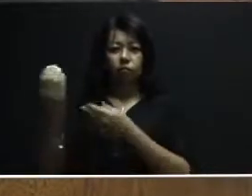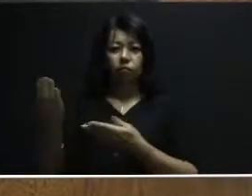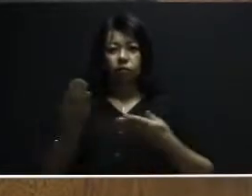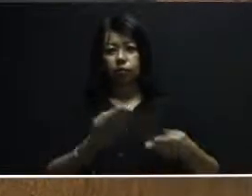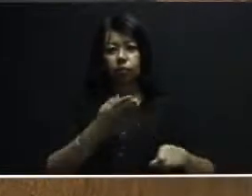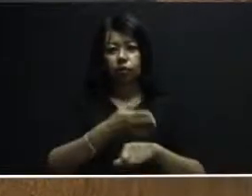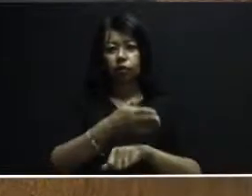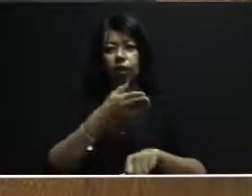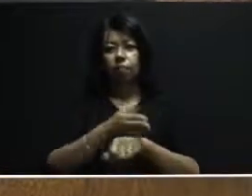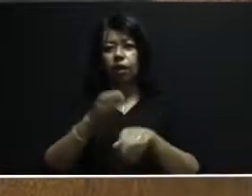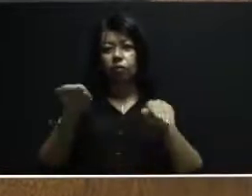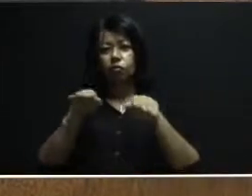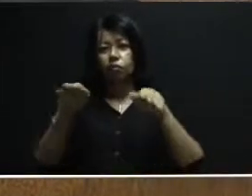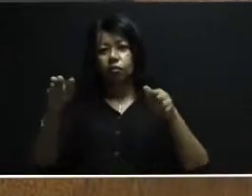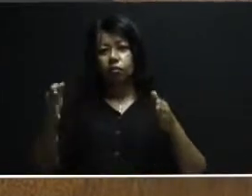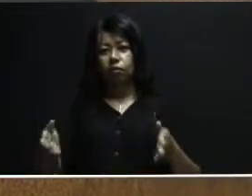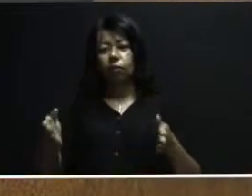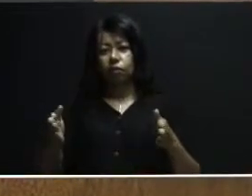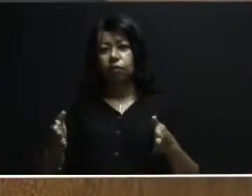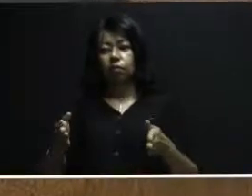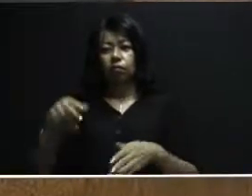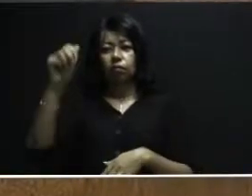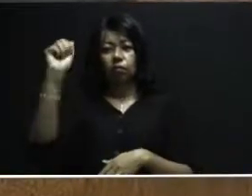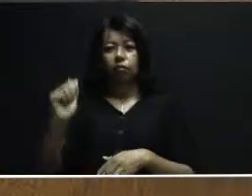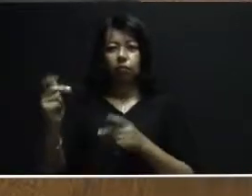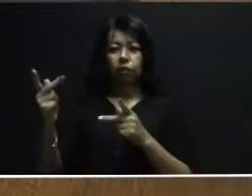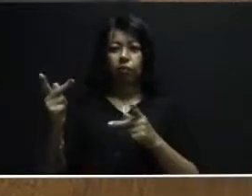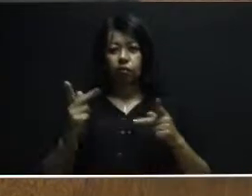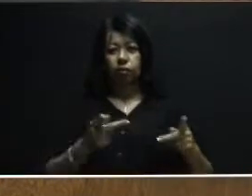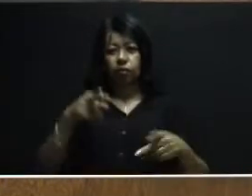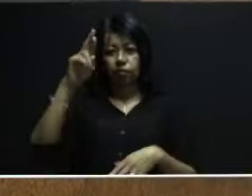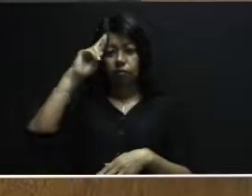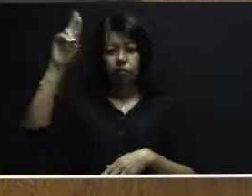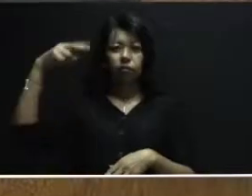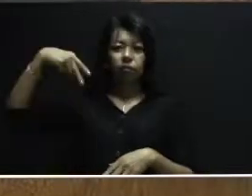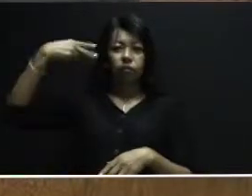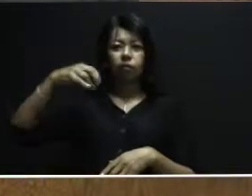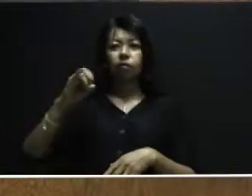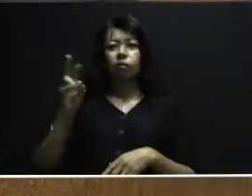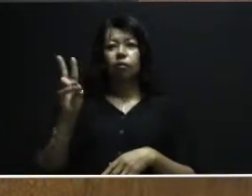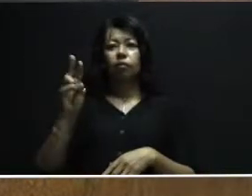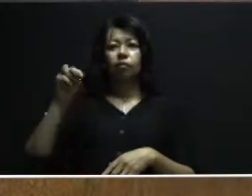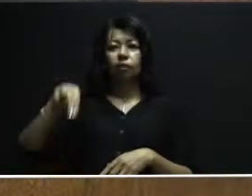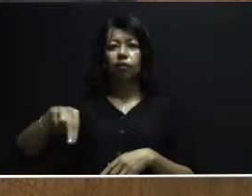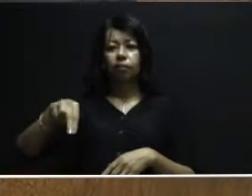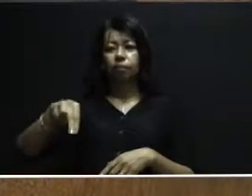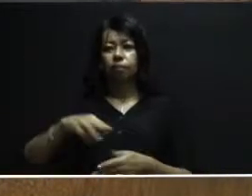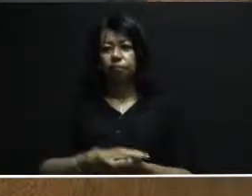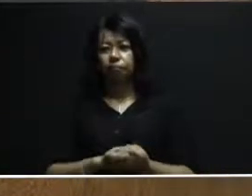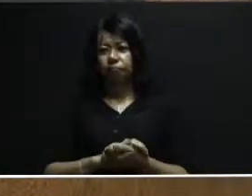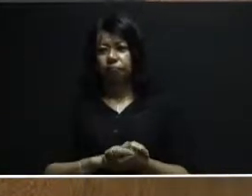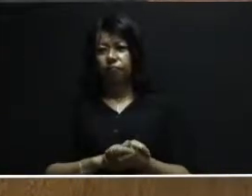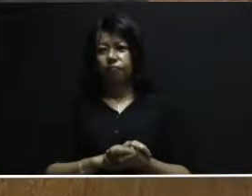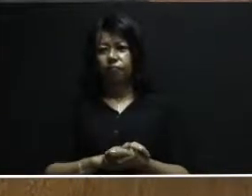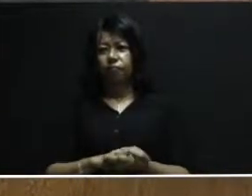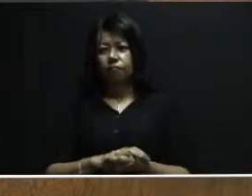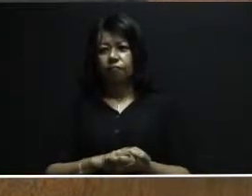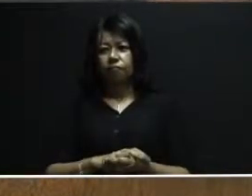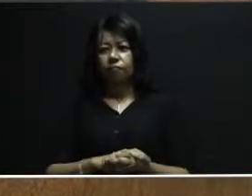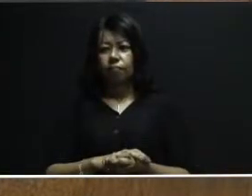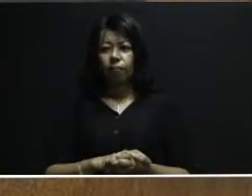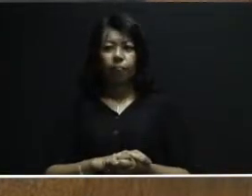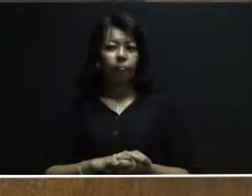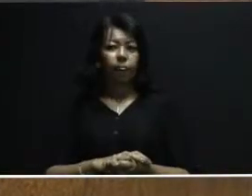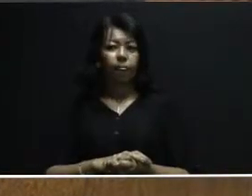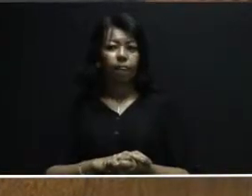as seguintes autoridades: excelentíssimo senhor vereador Ivan Indelbrando, digníssimo membro da Comissão